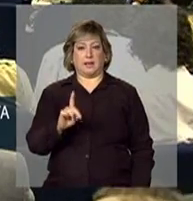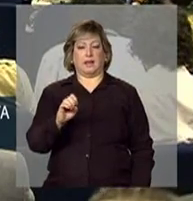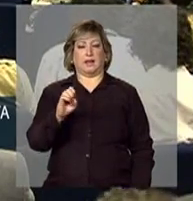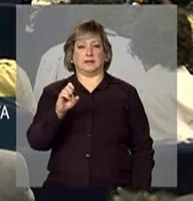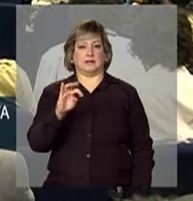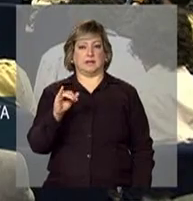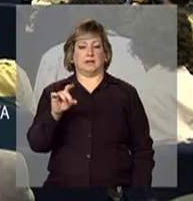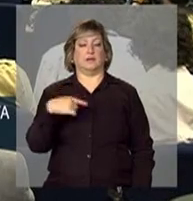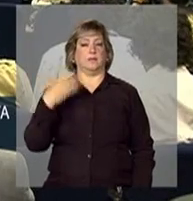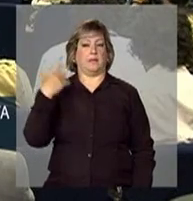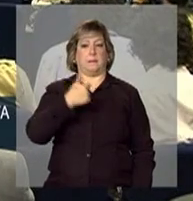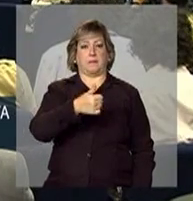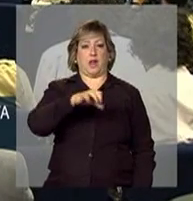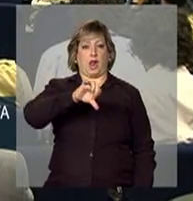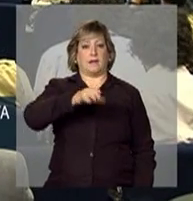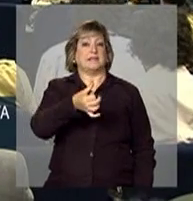de